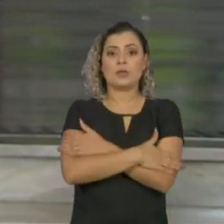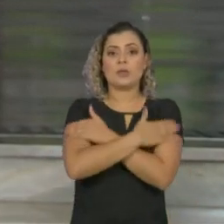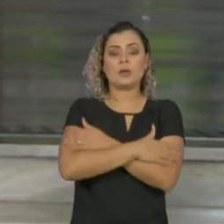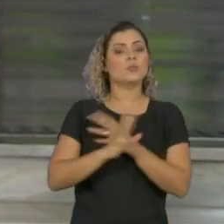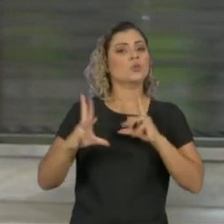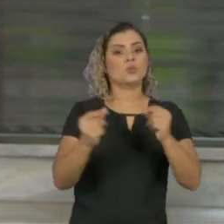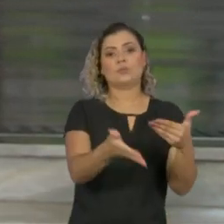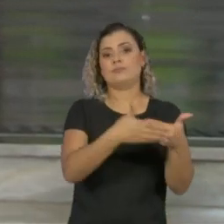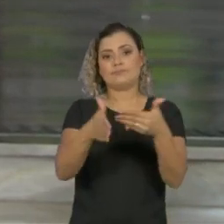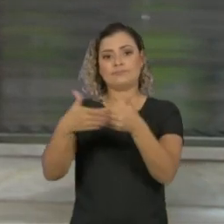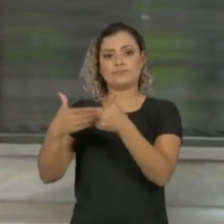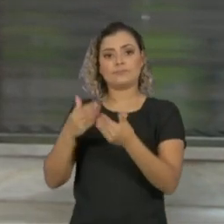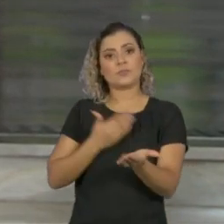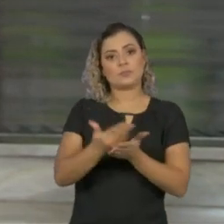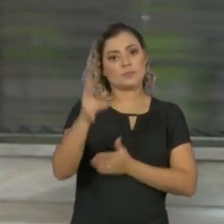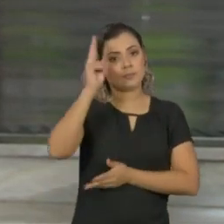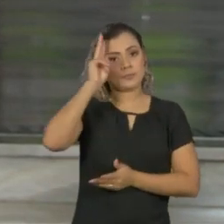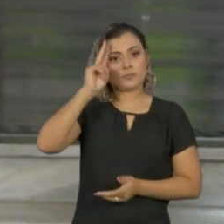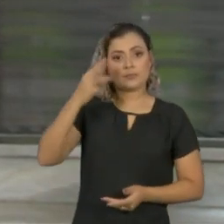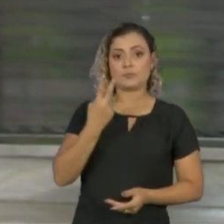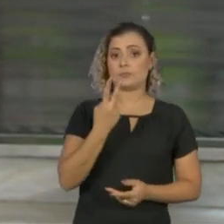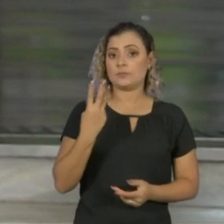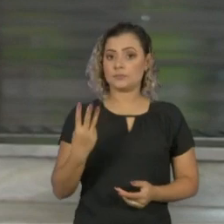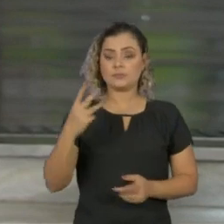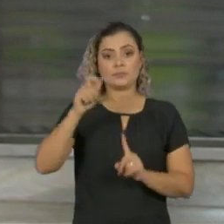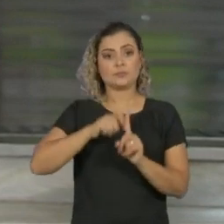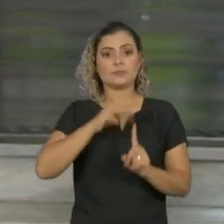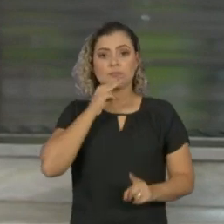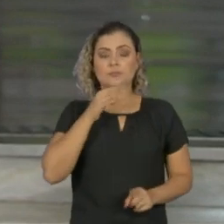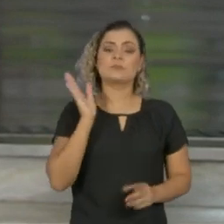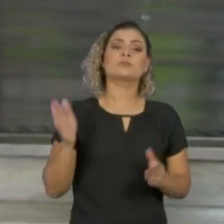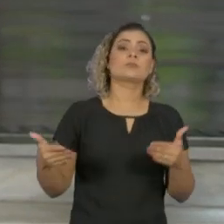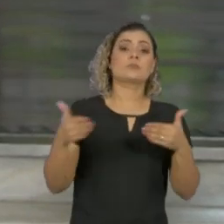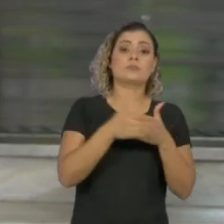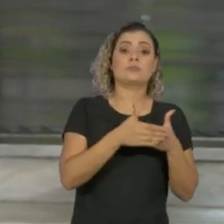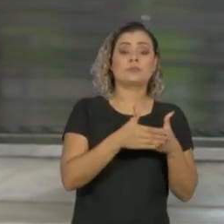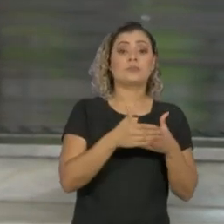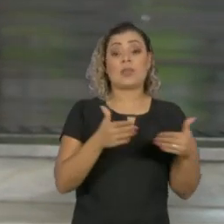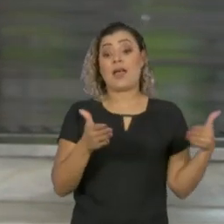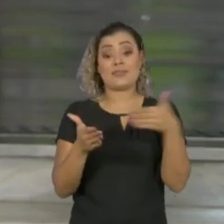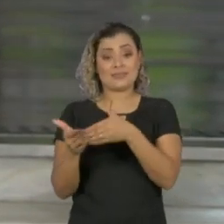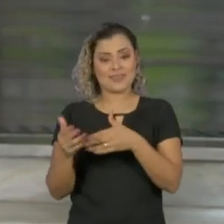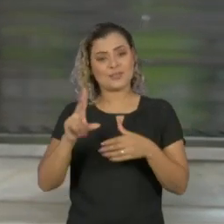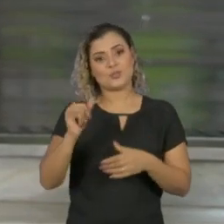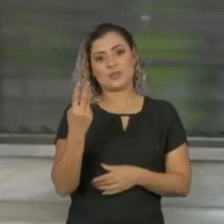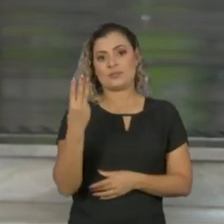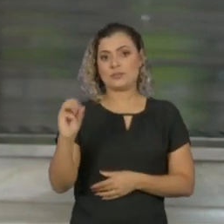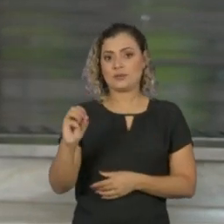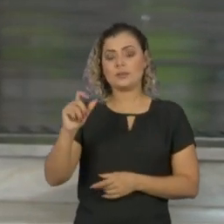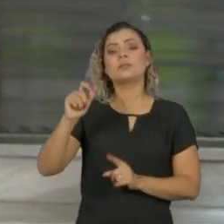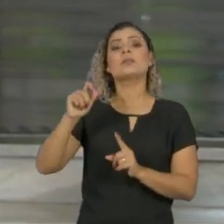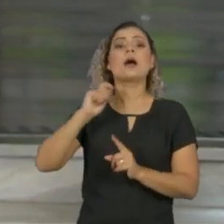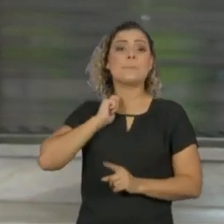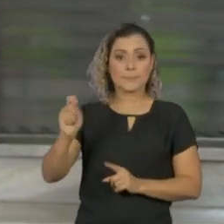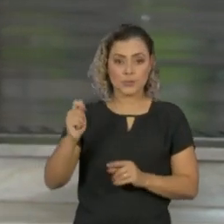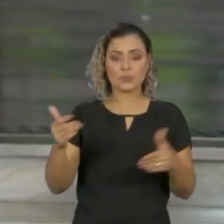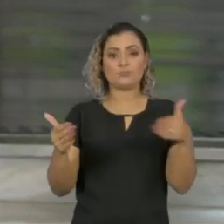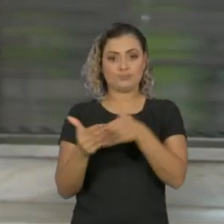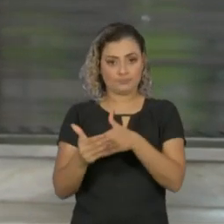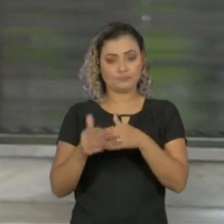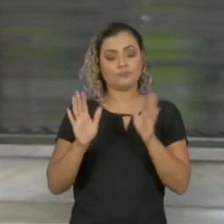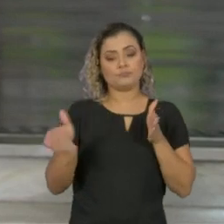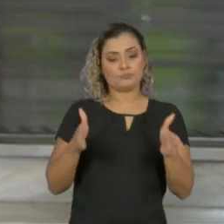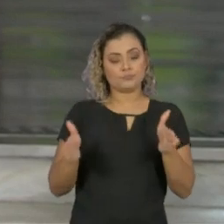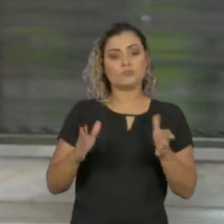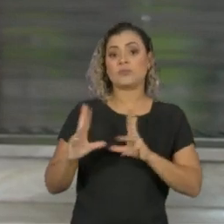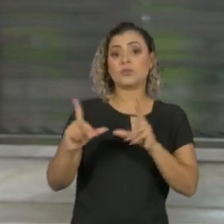será fechado a partir de segunda-feira, dia 23, até o dia 30 de abril de 2020, e todas as datas poderão